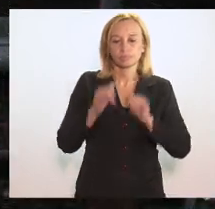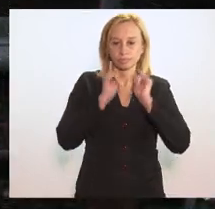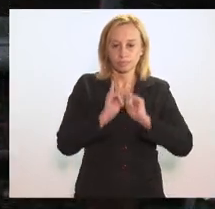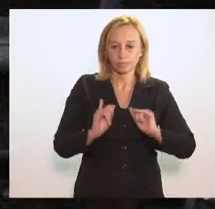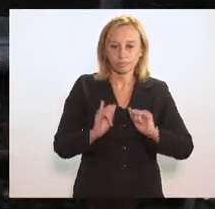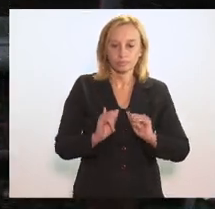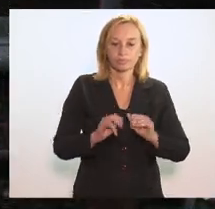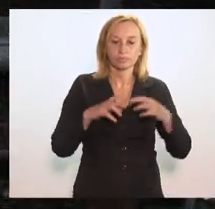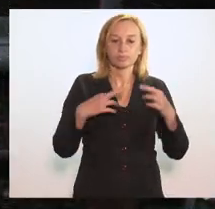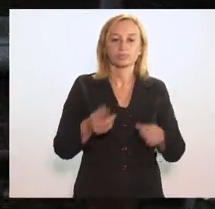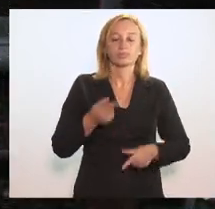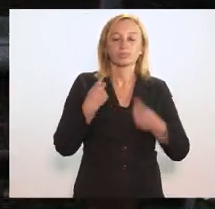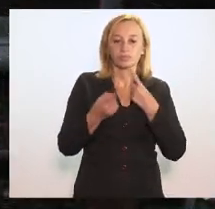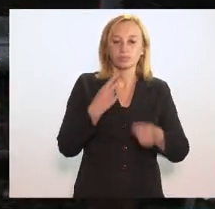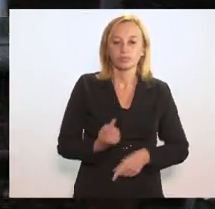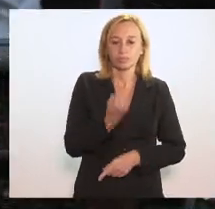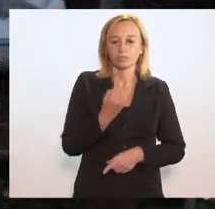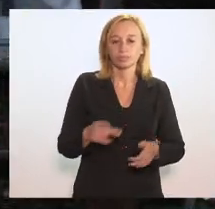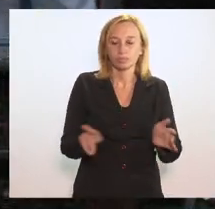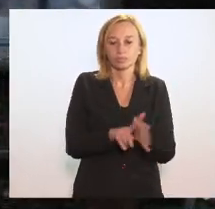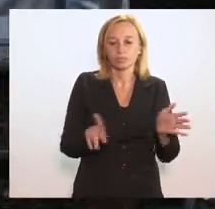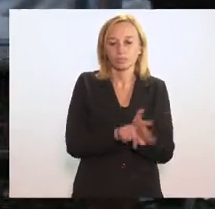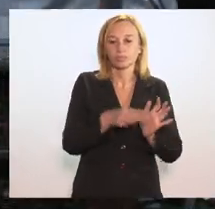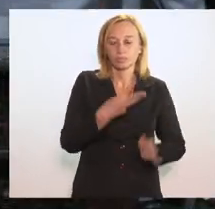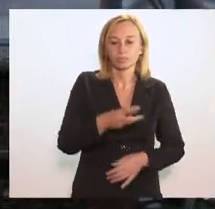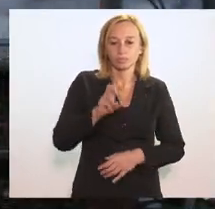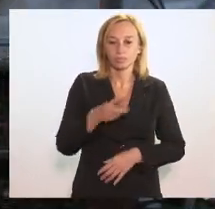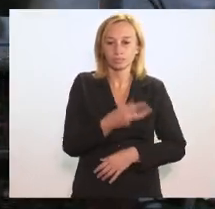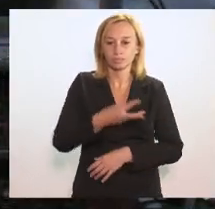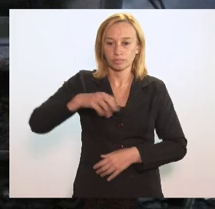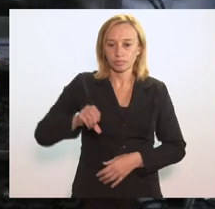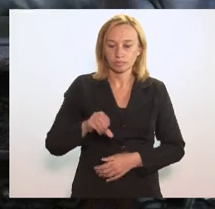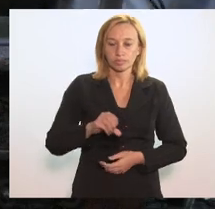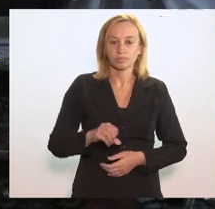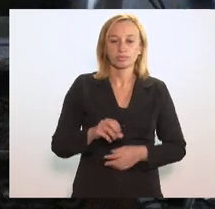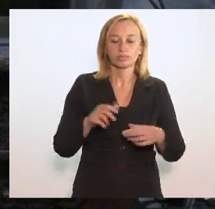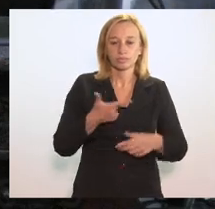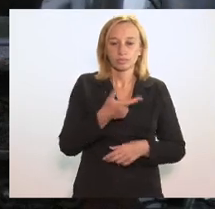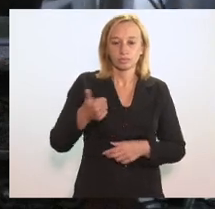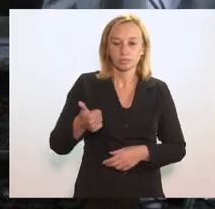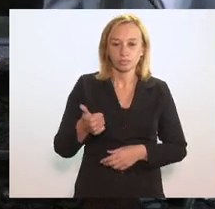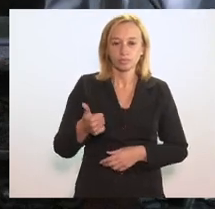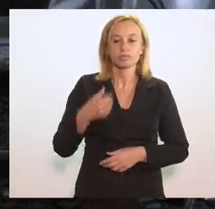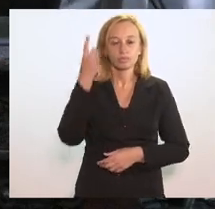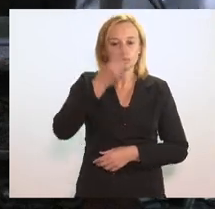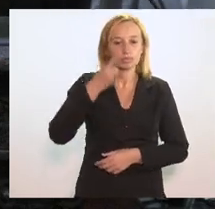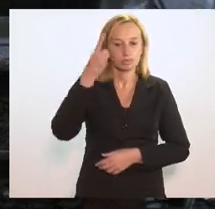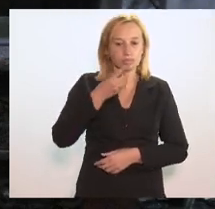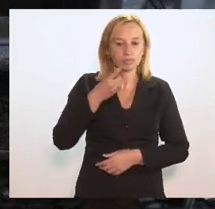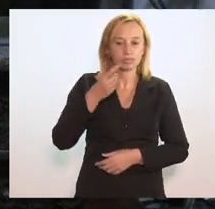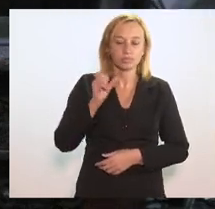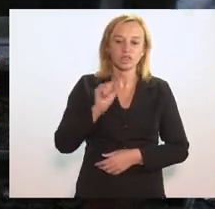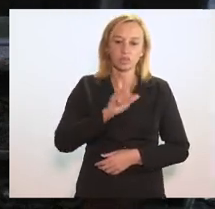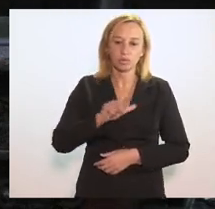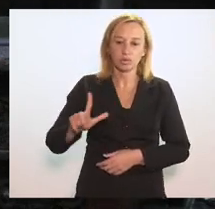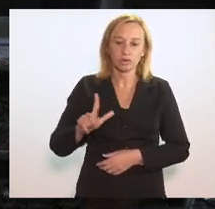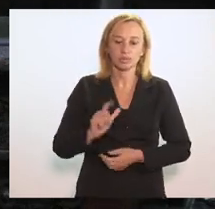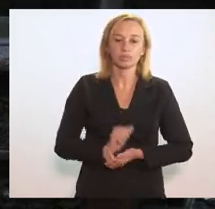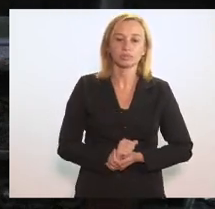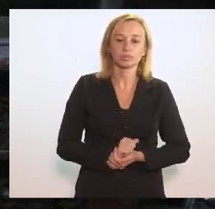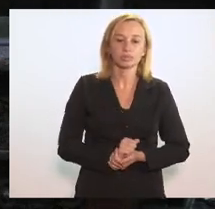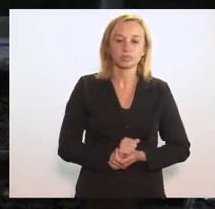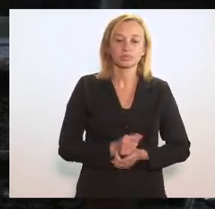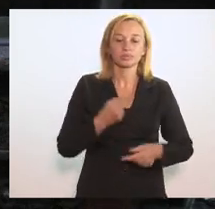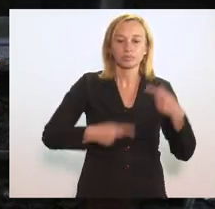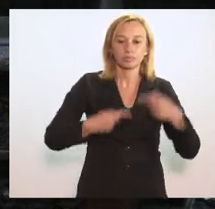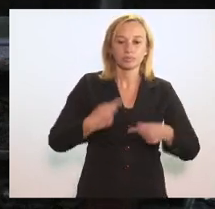Anuncio, em regime de urgência, em discussão única, projeto de lei 3539, de 21, de autoria do deputado Samuel Malafaia, que institui